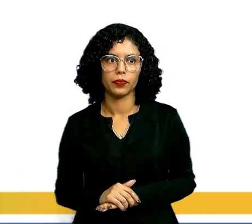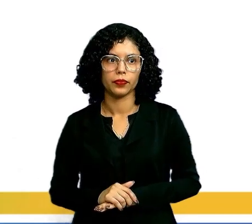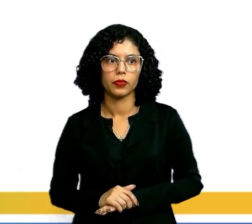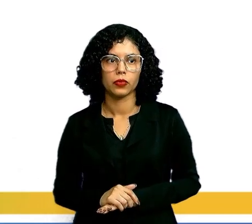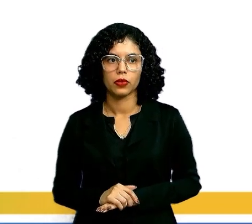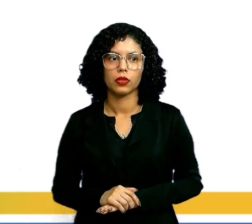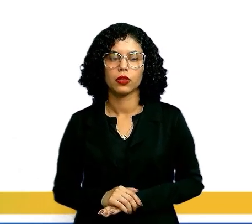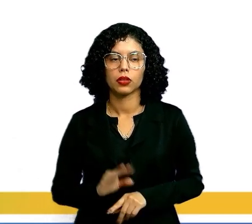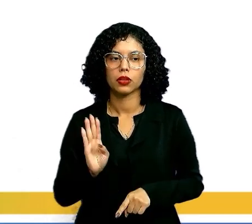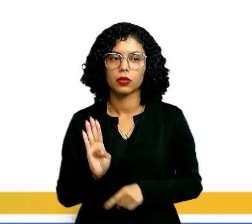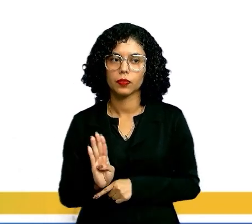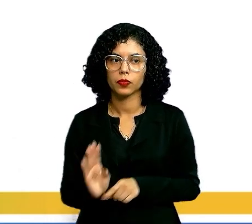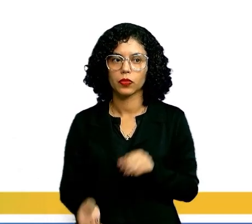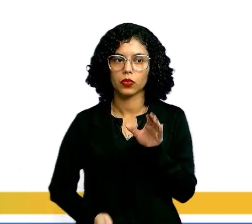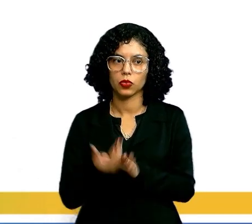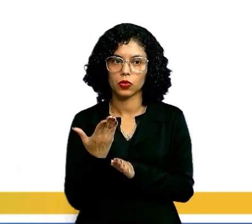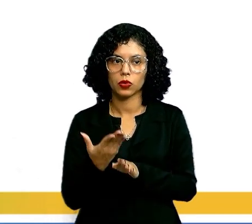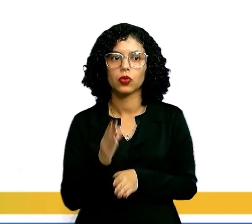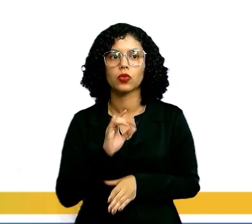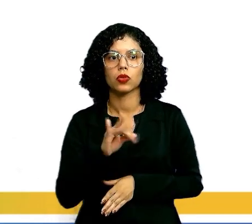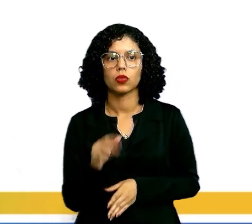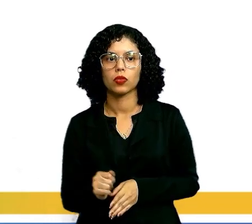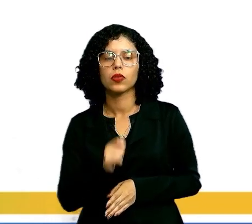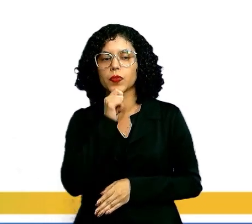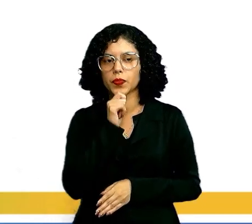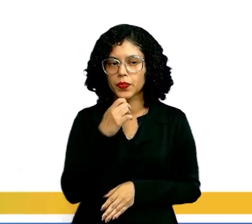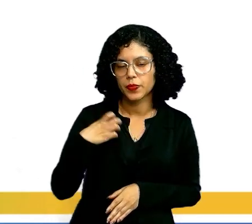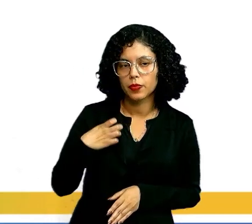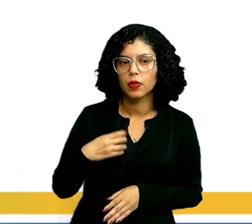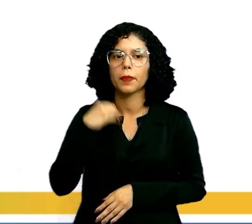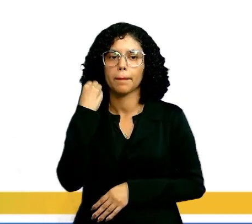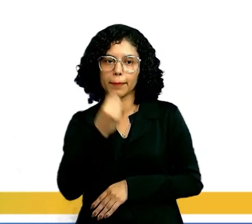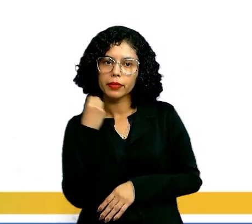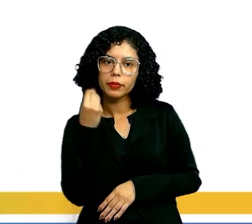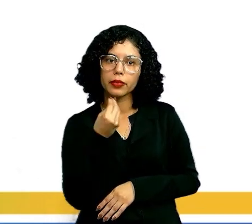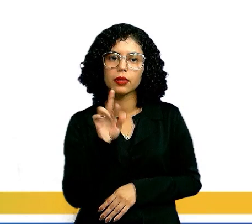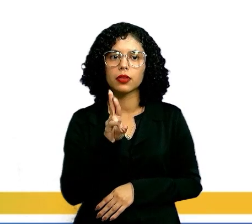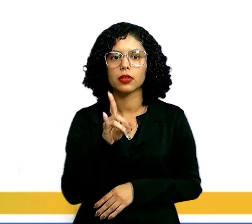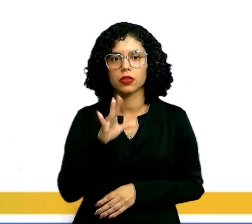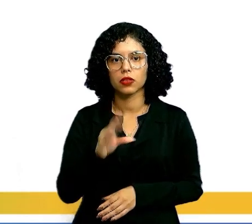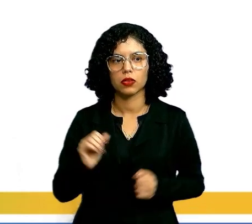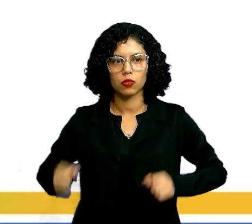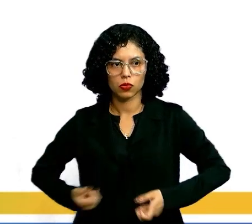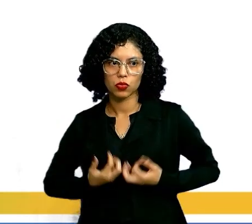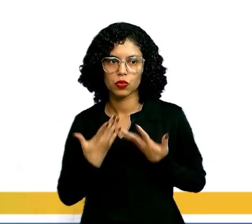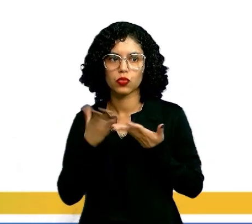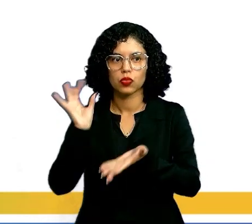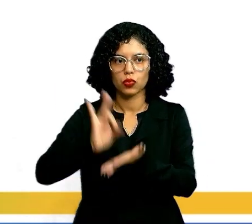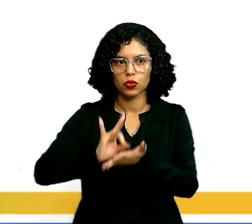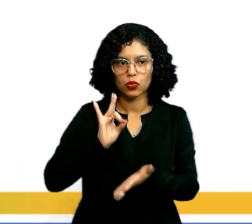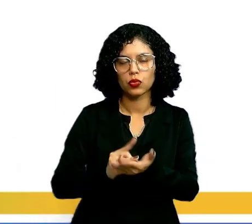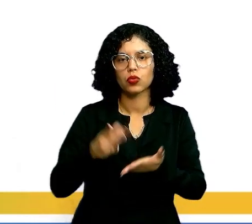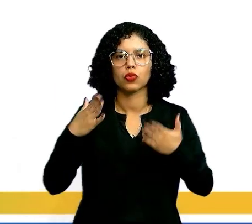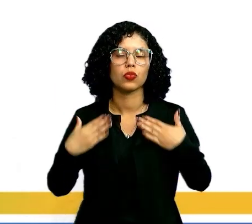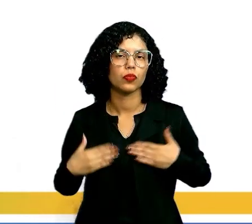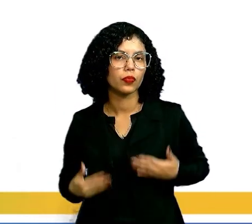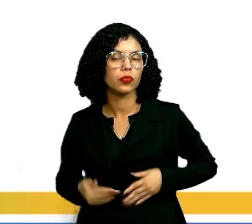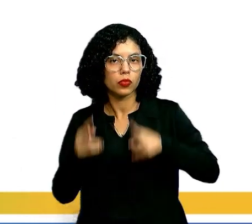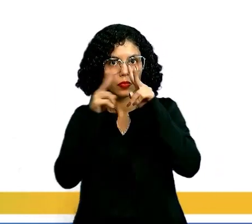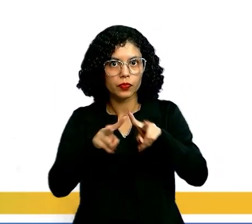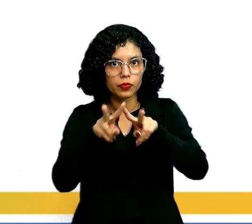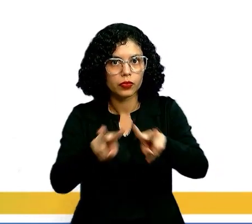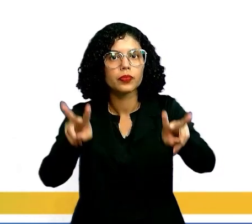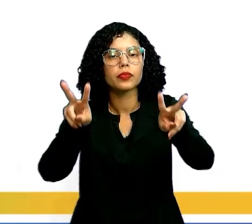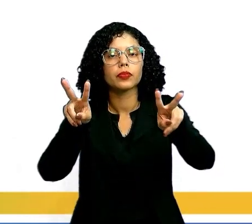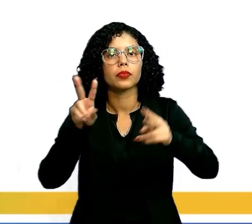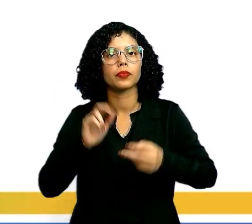época o sujeito cínico constituído eticamente Experimenta o risco de manifestar